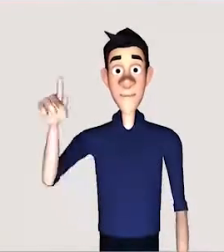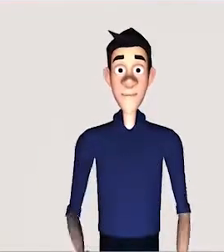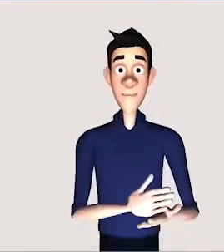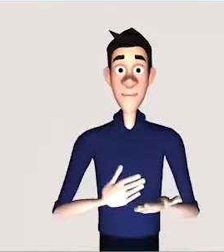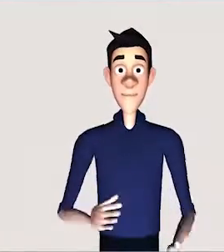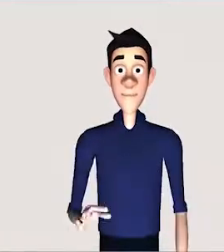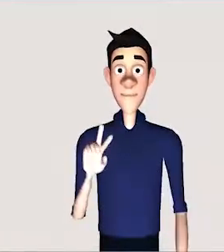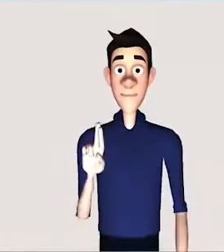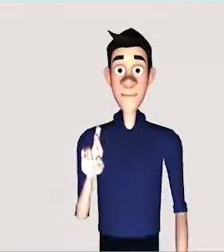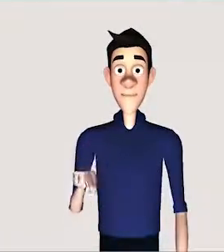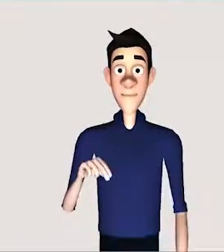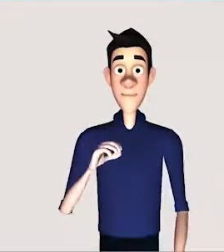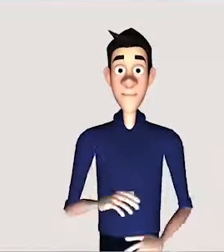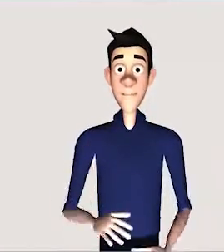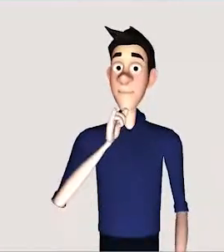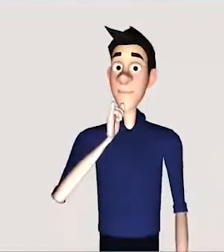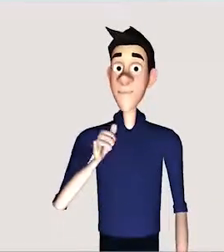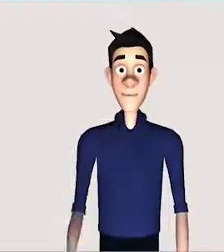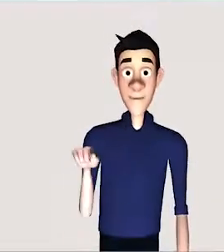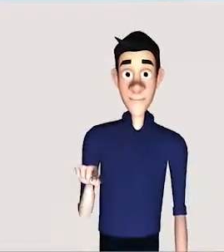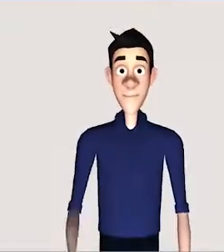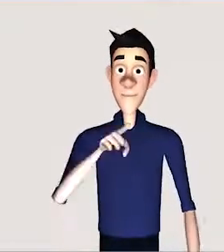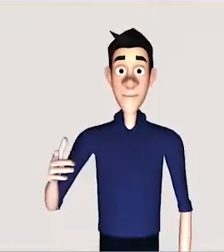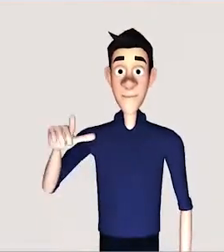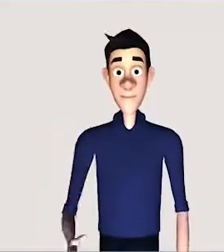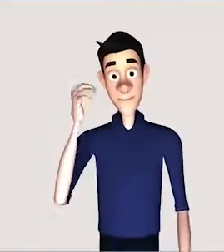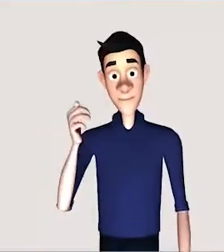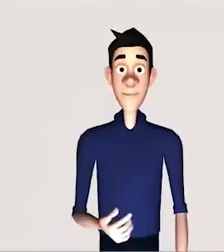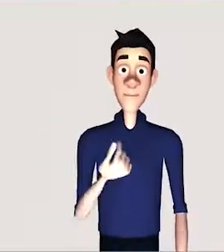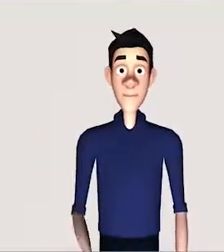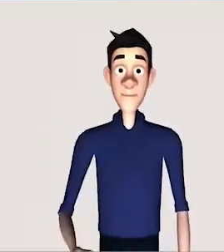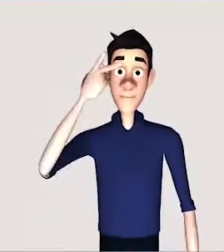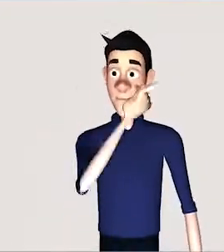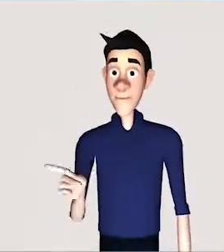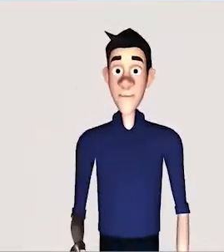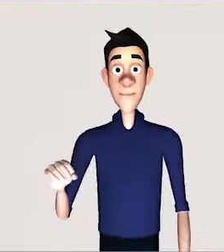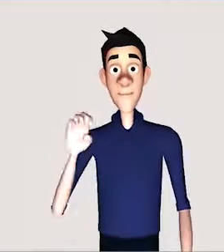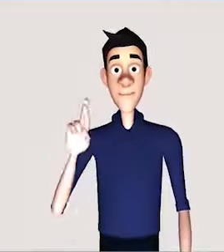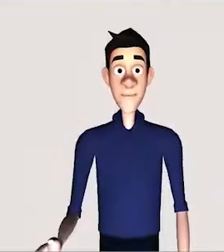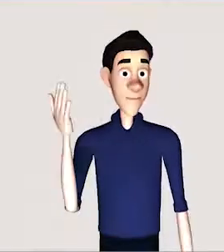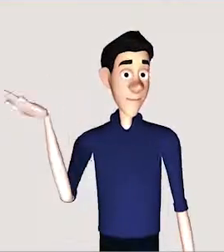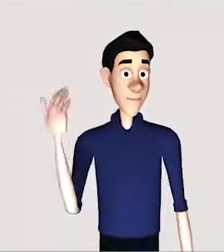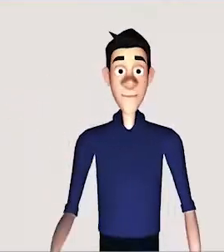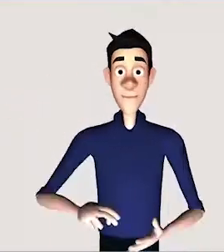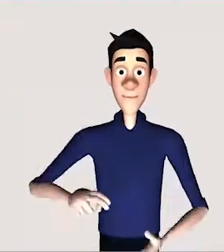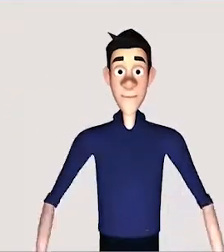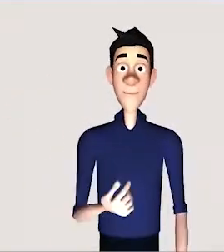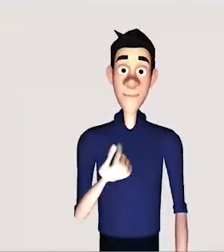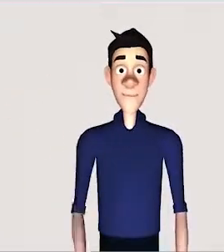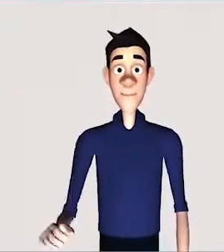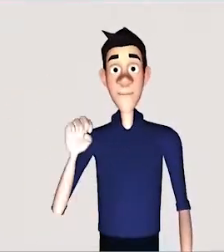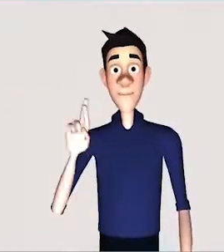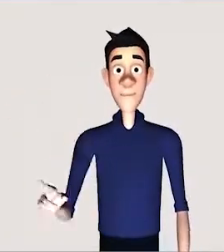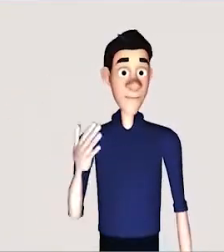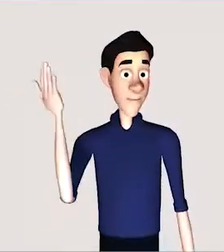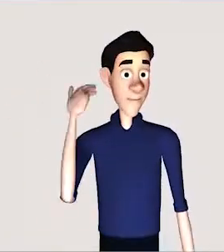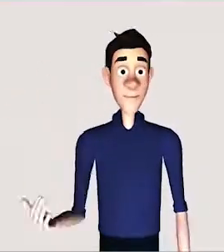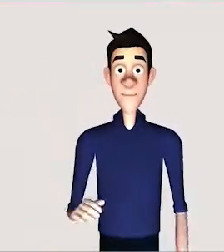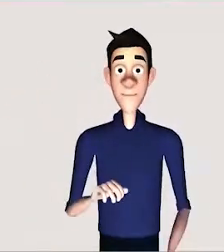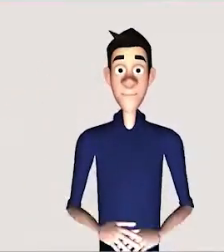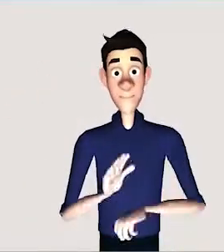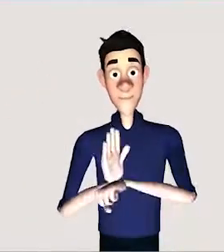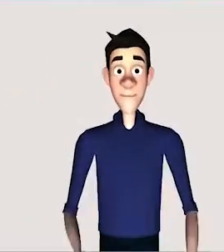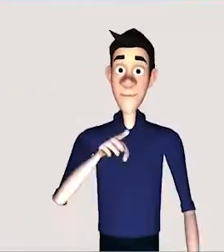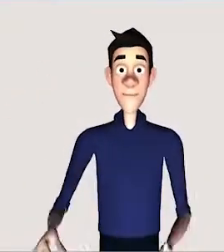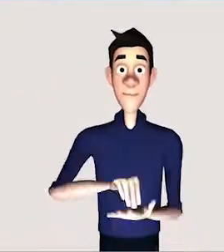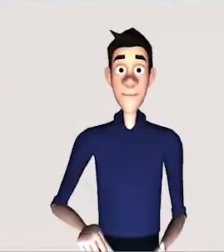exemplo. Aí você consegue saber quantos visitantes foram pela manhã e quantos foram à tarde. Ou você coloca mais uma coluna de informação, perguntando qual